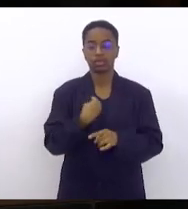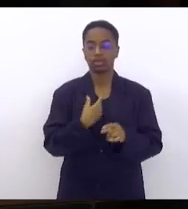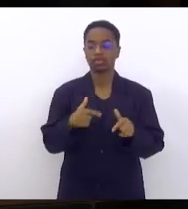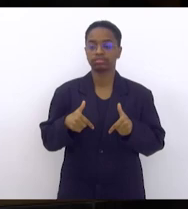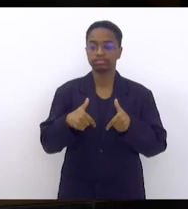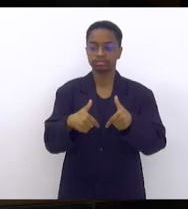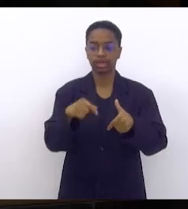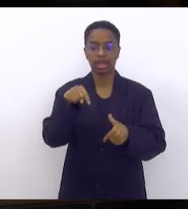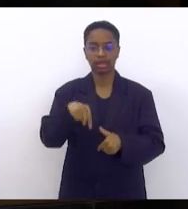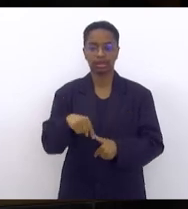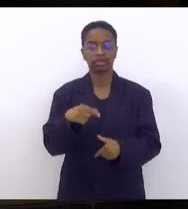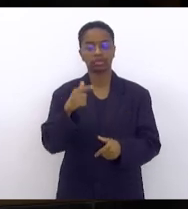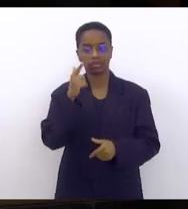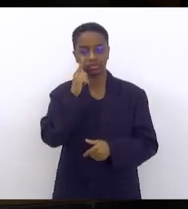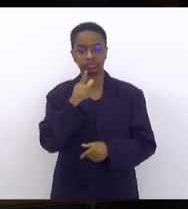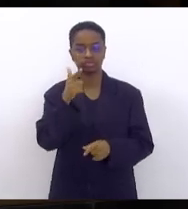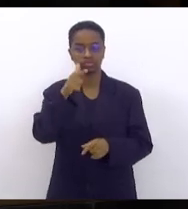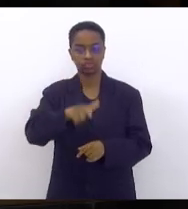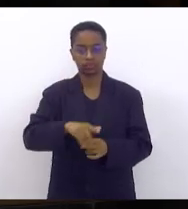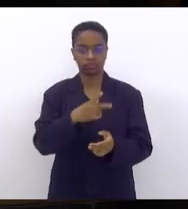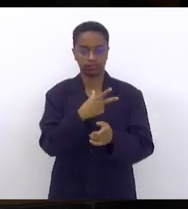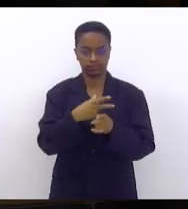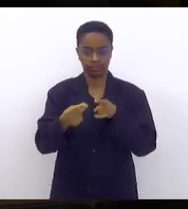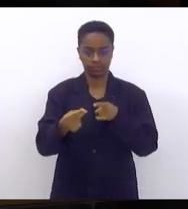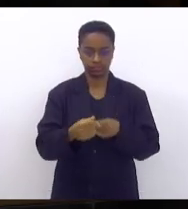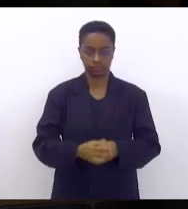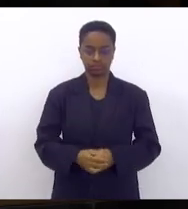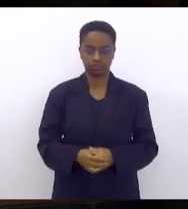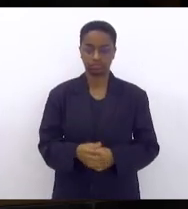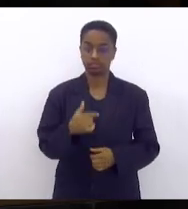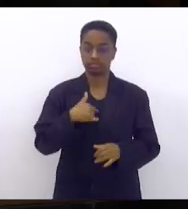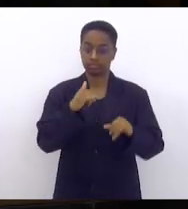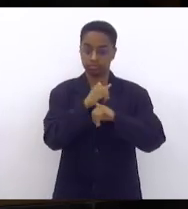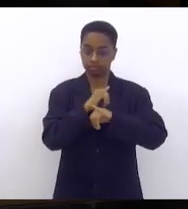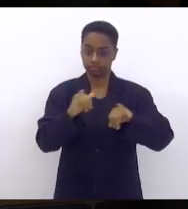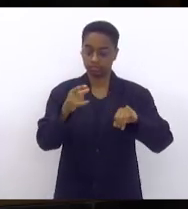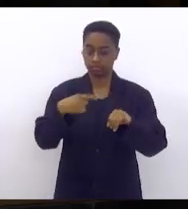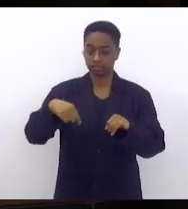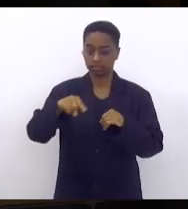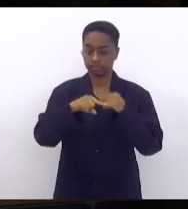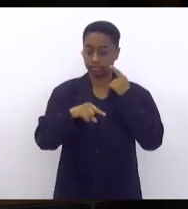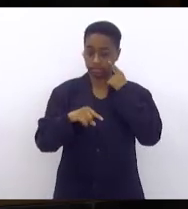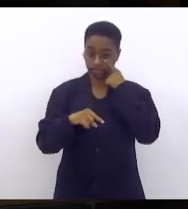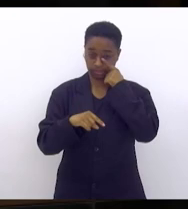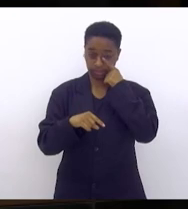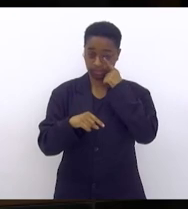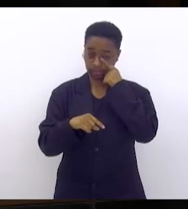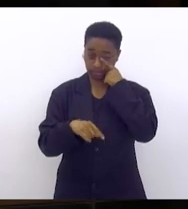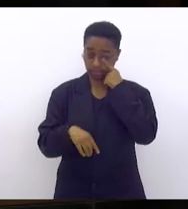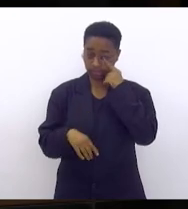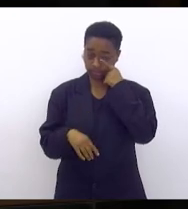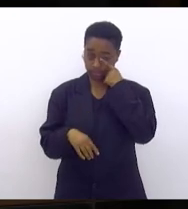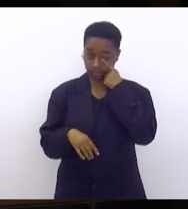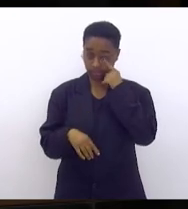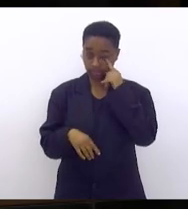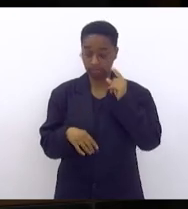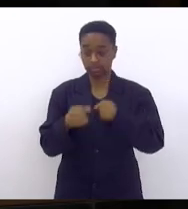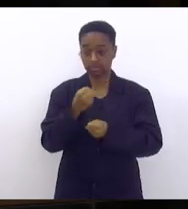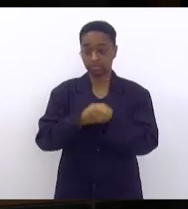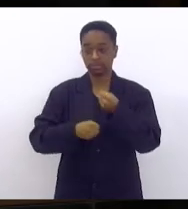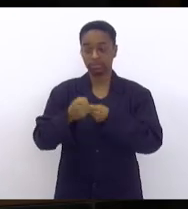essa vitória. Quero dizer aos presentes, ano passado nós fizemos